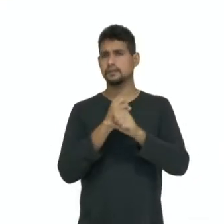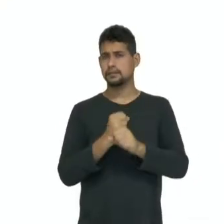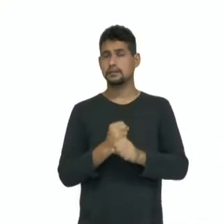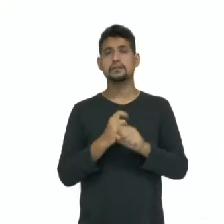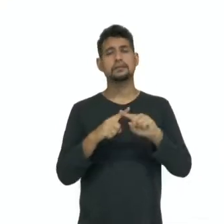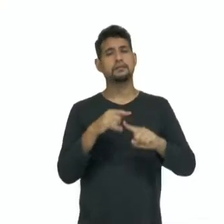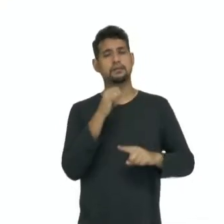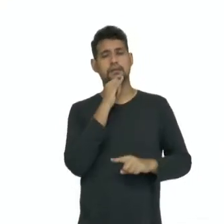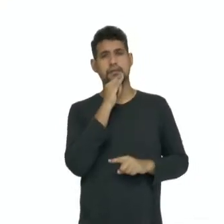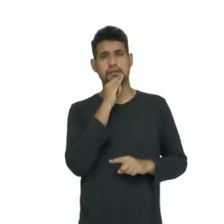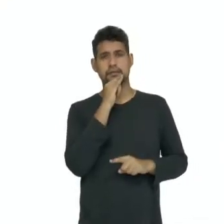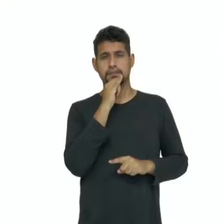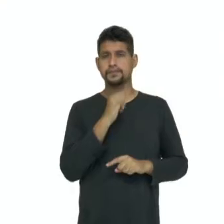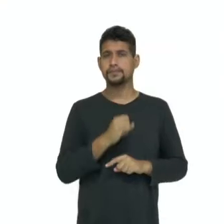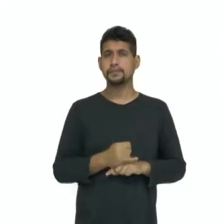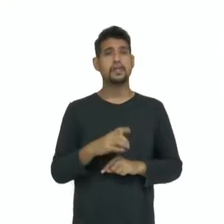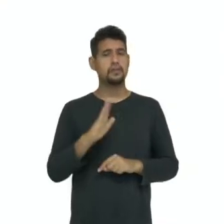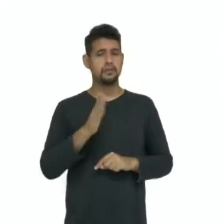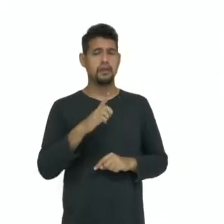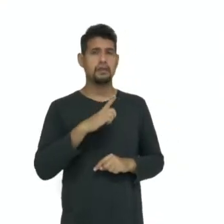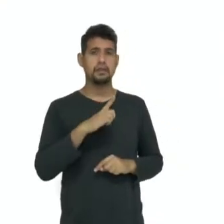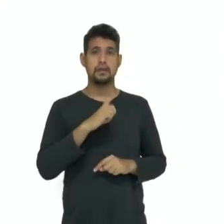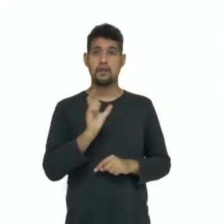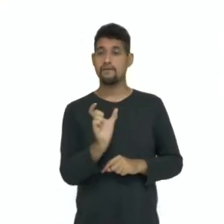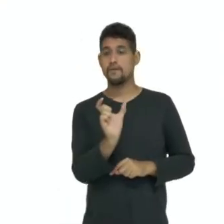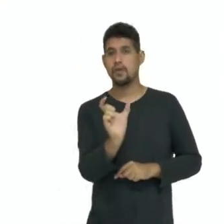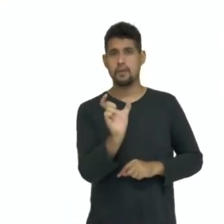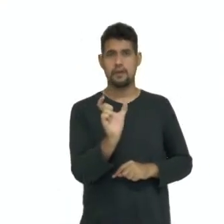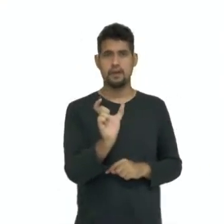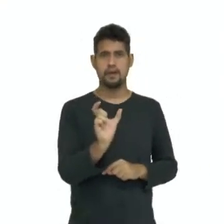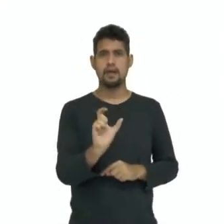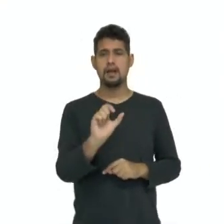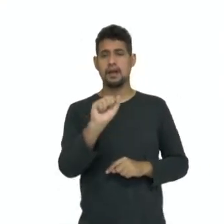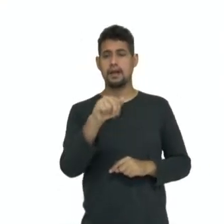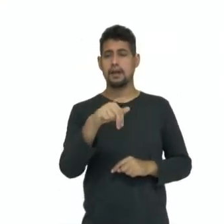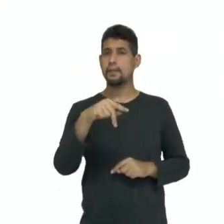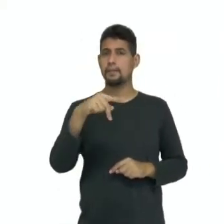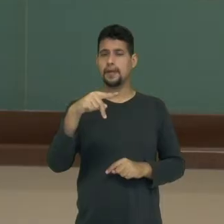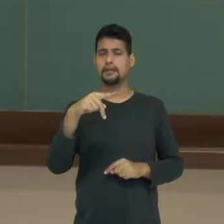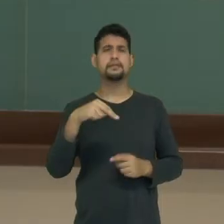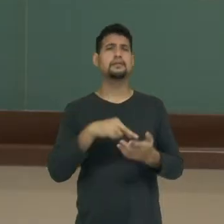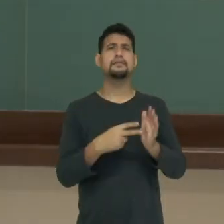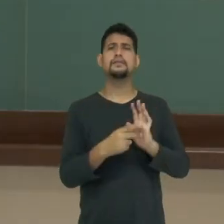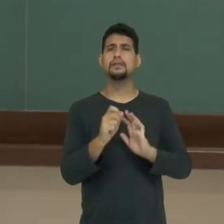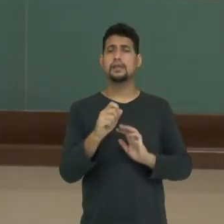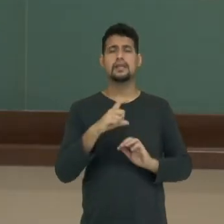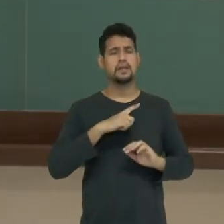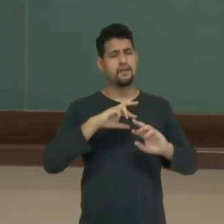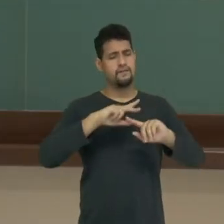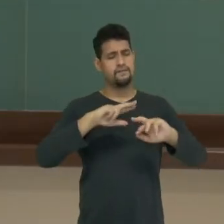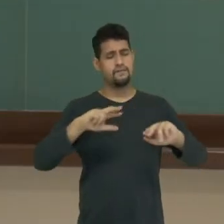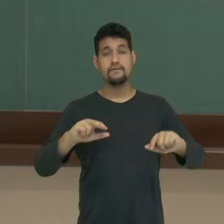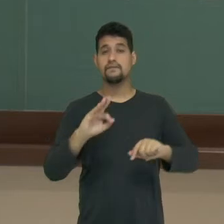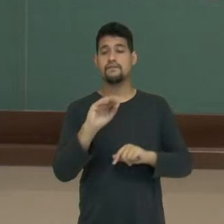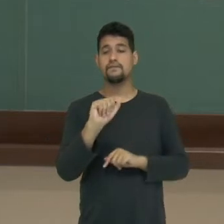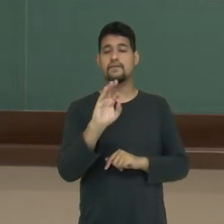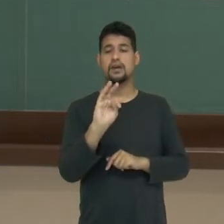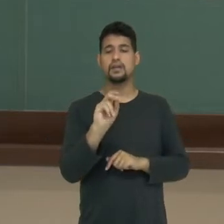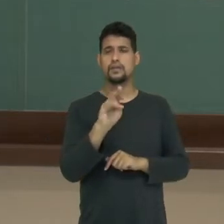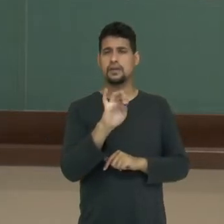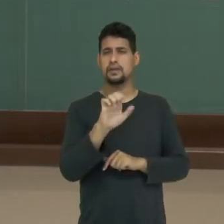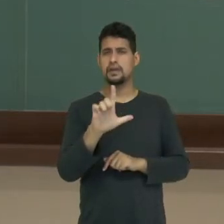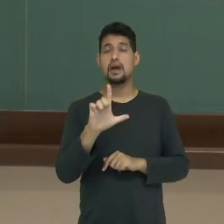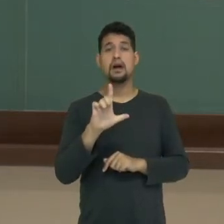Então, eu tenho a fórmula UA-NP, aonde eu tenho N fatorial